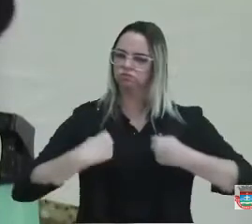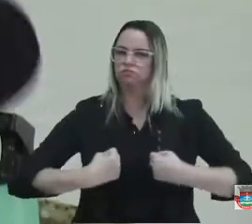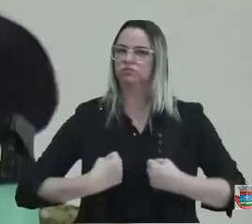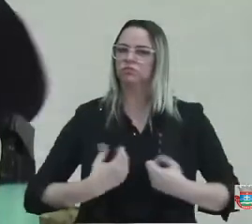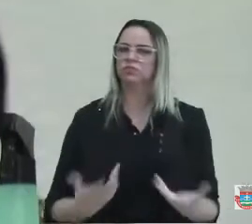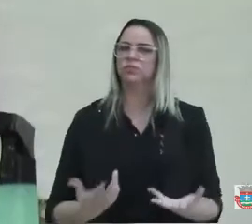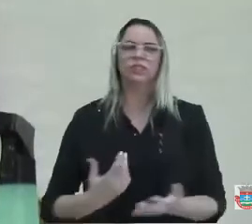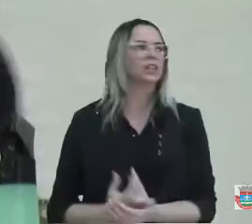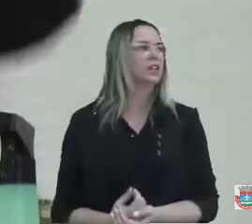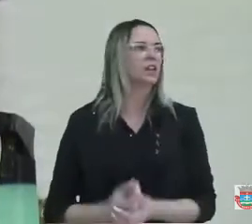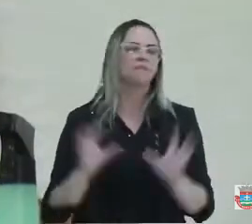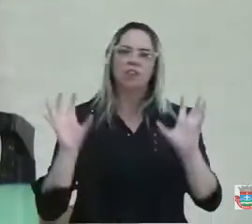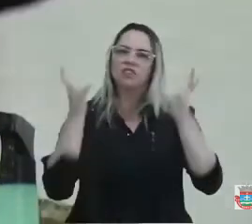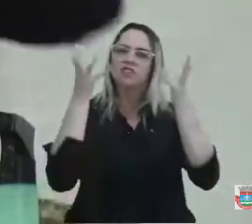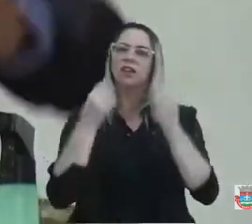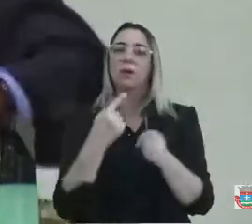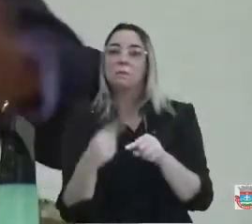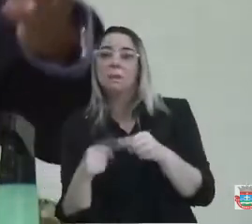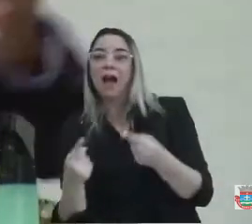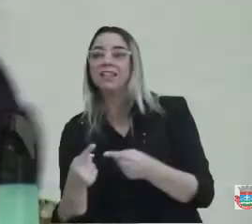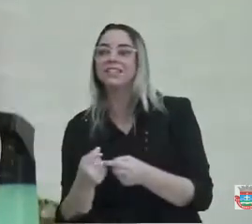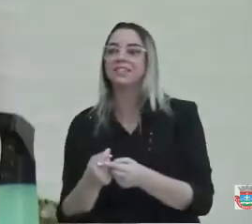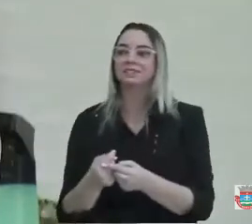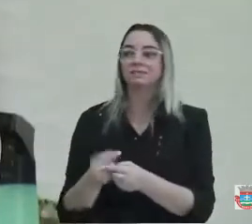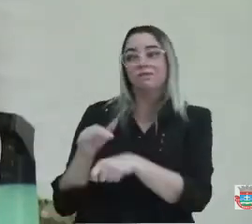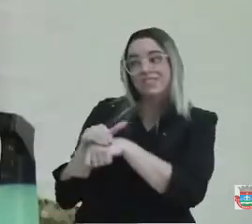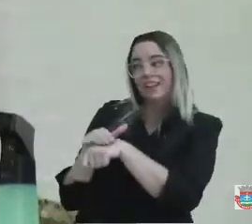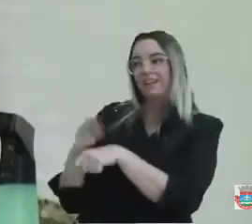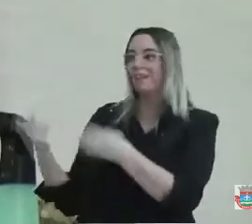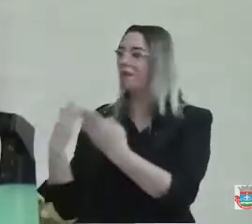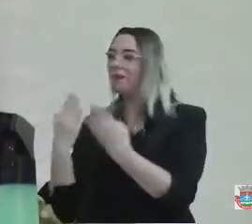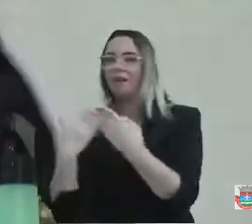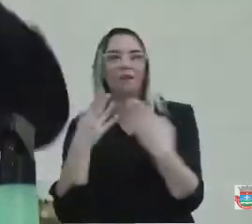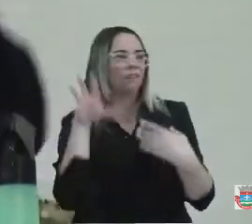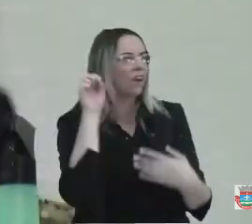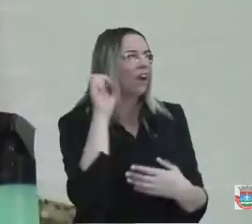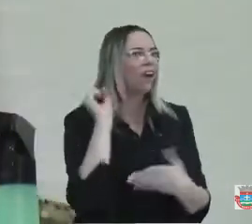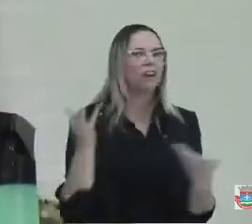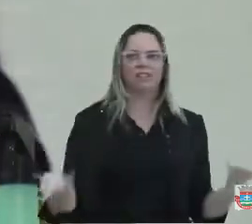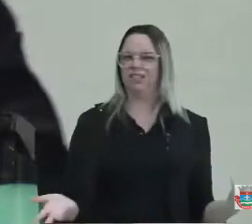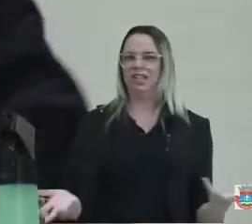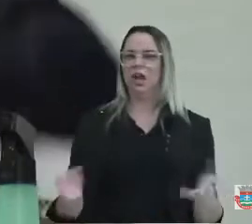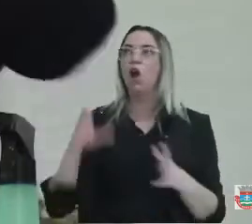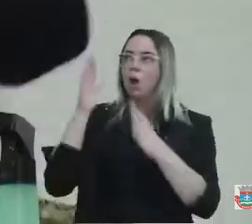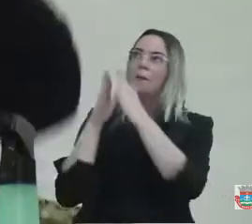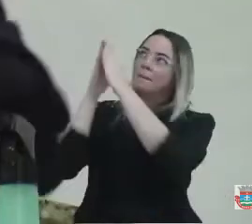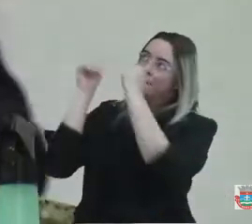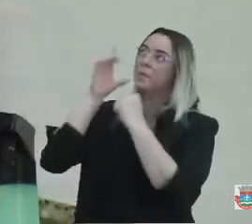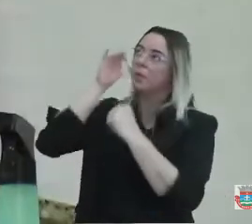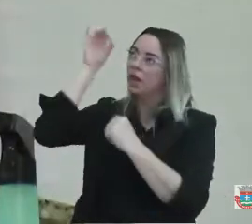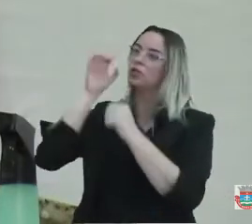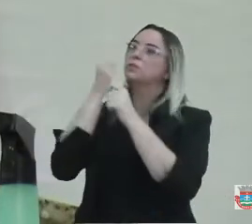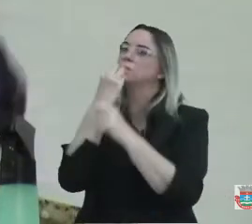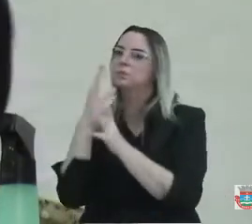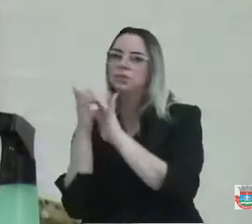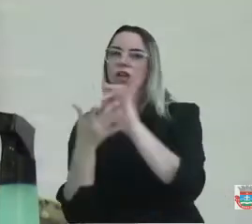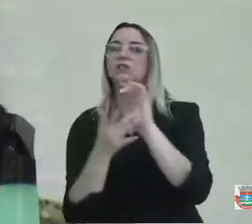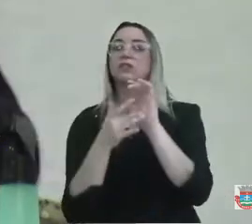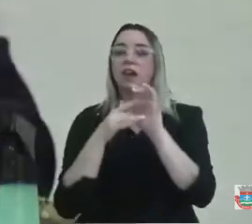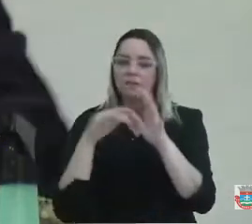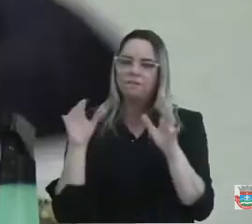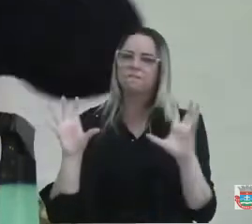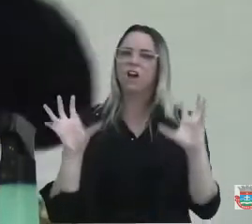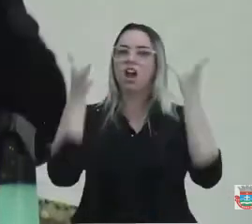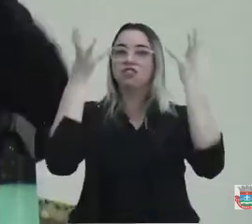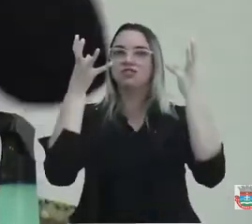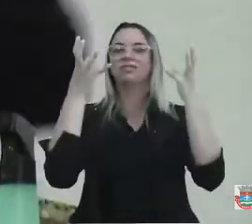de picuinha, de ouvir um, ouvir outro, botar a festa para lá. Mas peça a Deus, peça ao bom Jesus que aconteça essa festa, tudo em